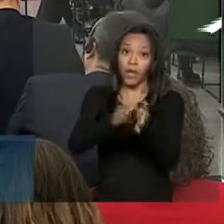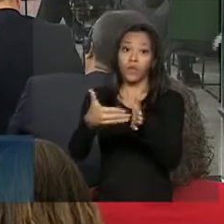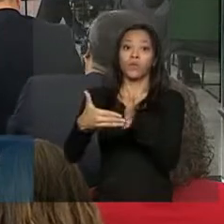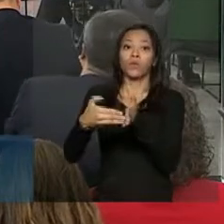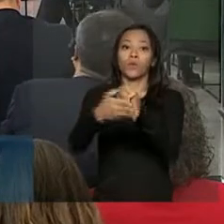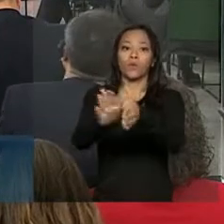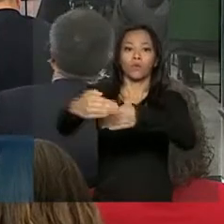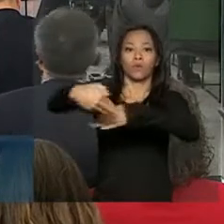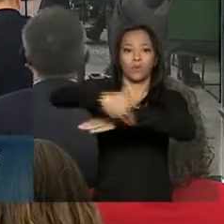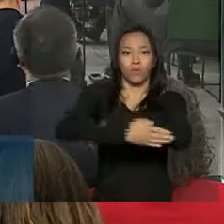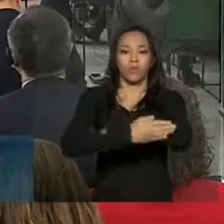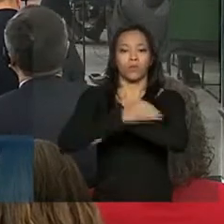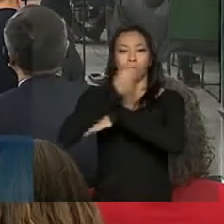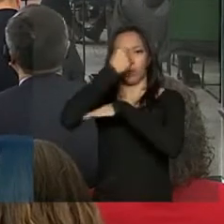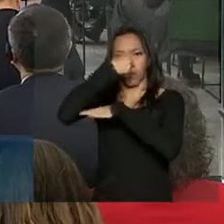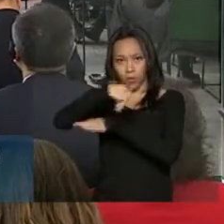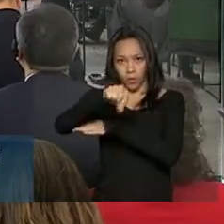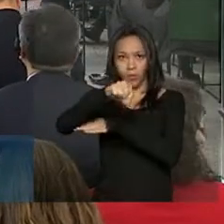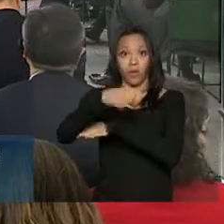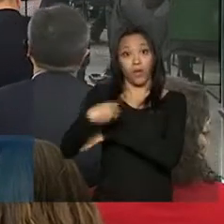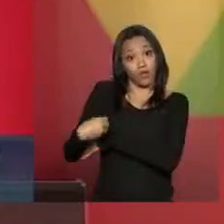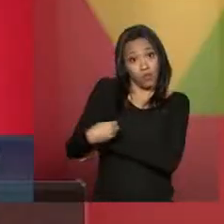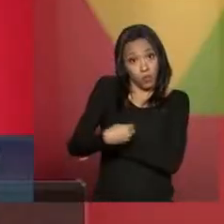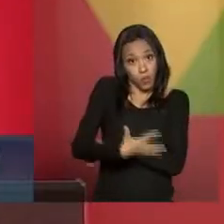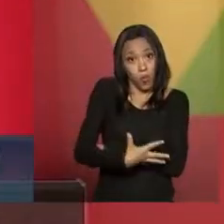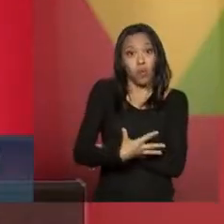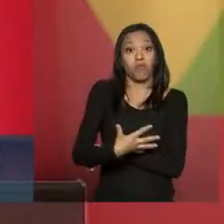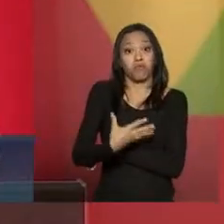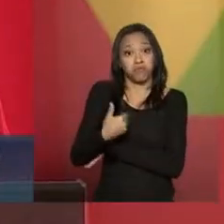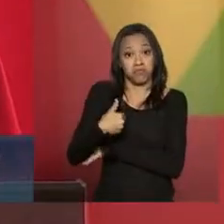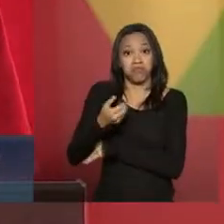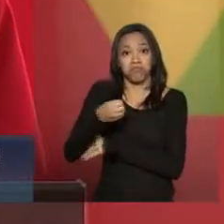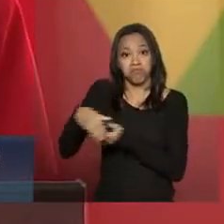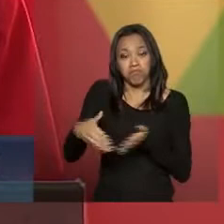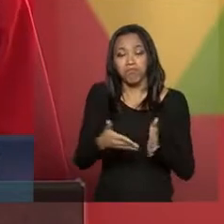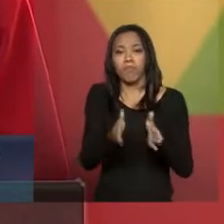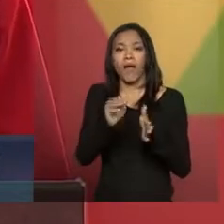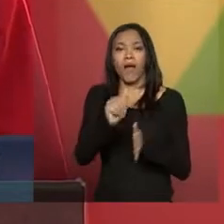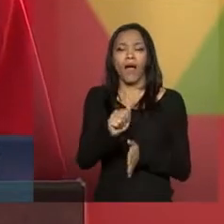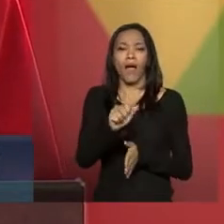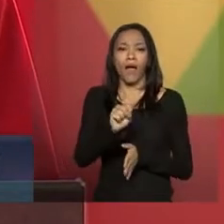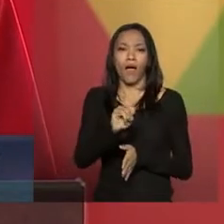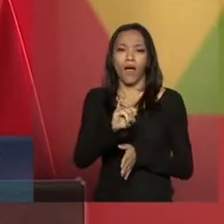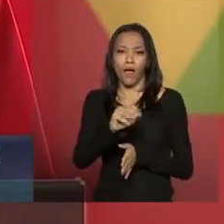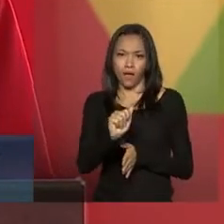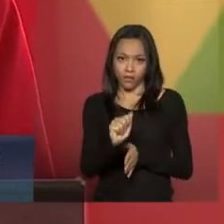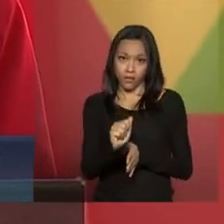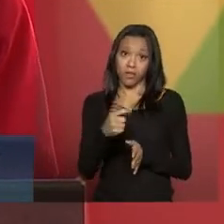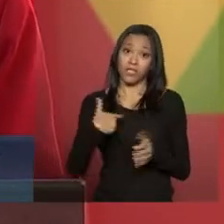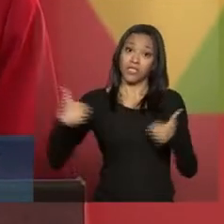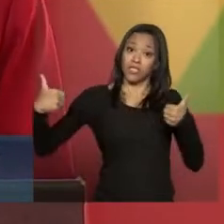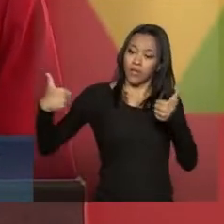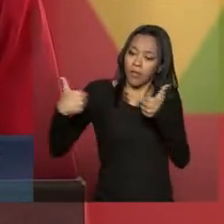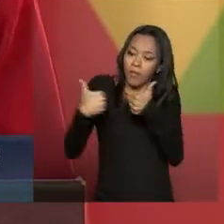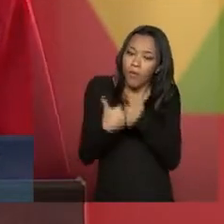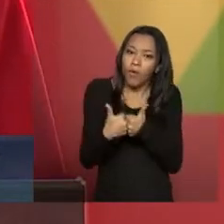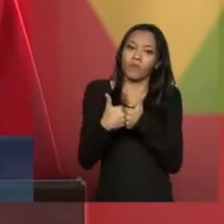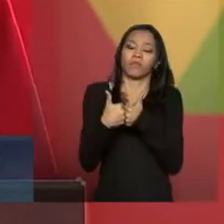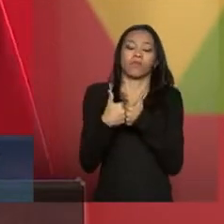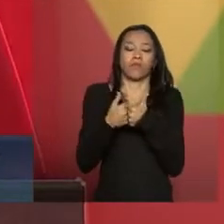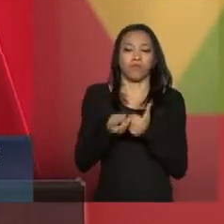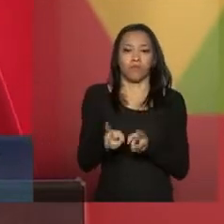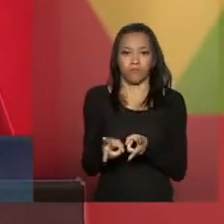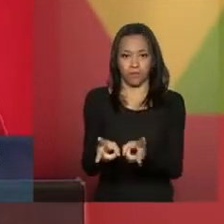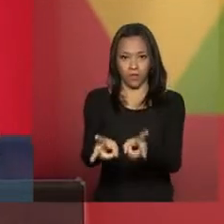Um novo caminho para a Ásia se abrirá para o Brasil, reduzindo distâncias e custos. Um